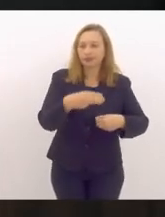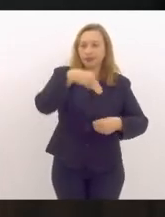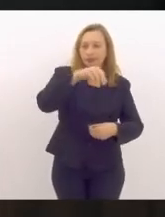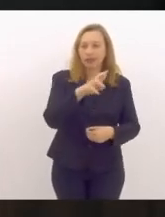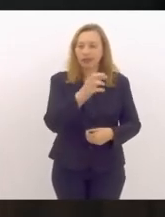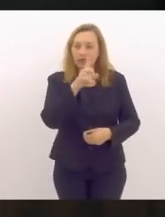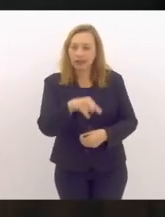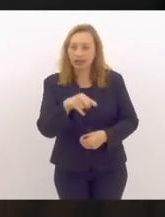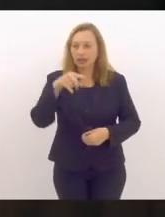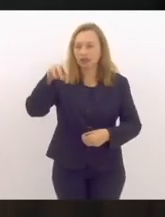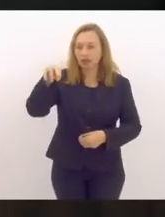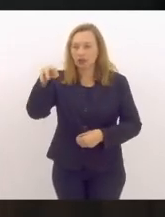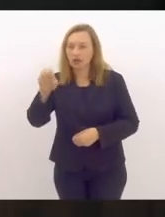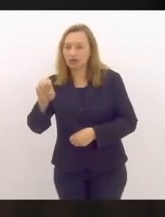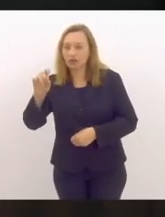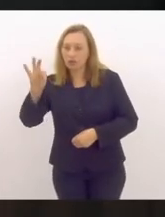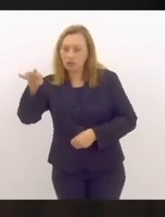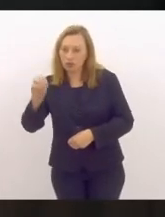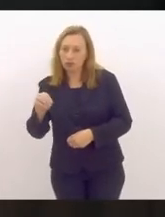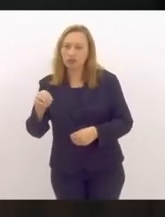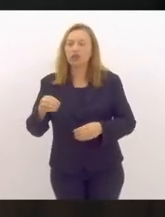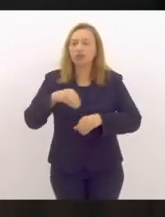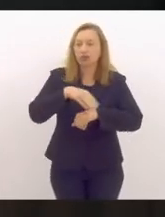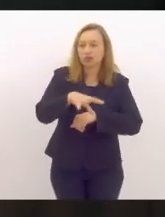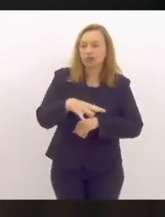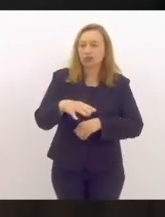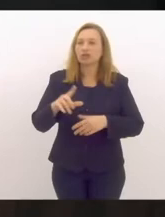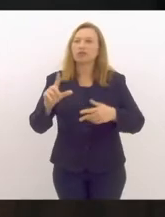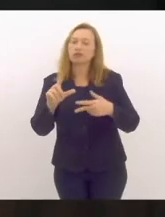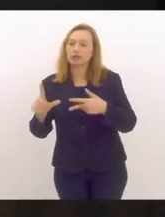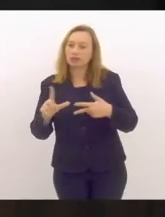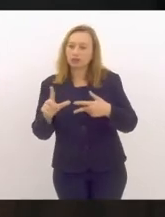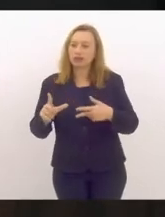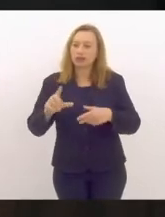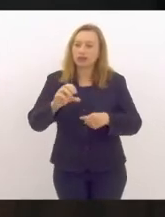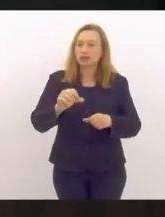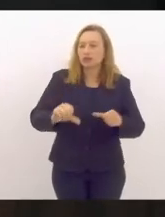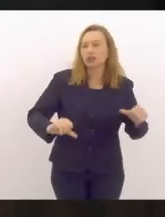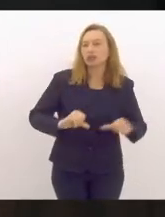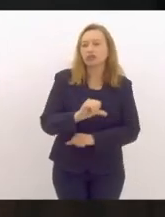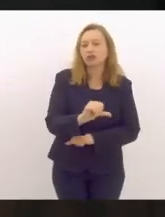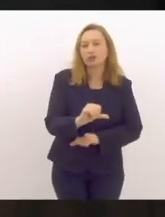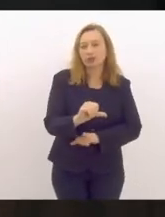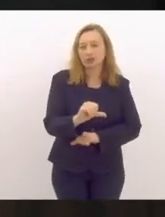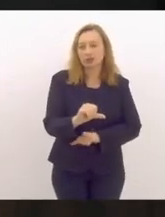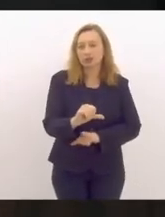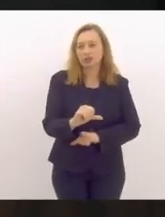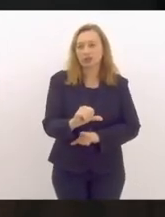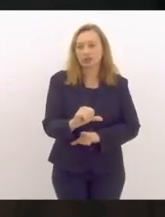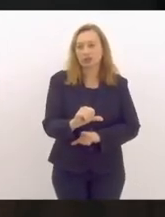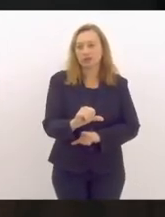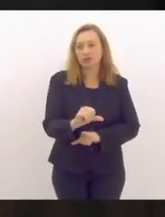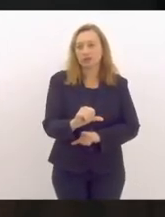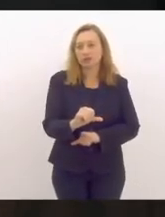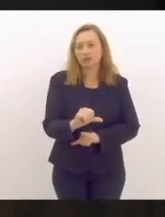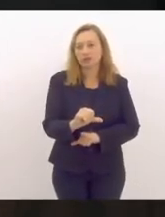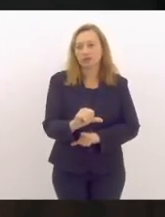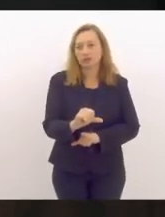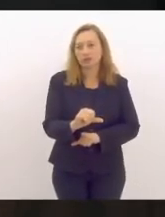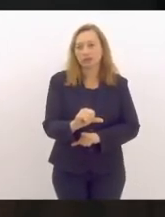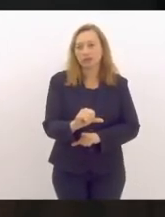e Nova Friburgo. Parecer da Comissão de Indicação Legislativa pela transformação em indicação